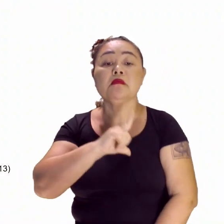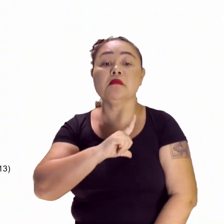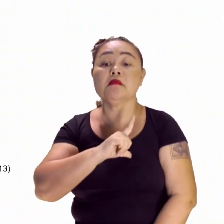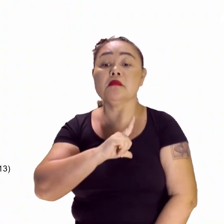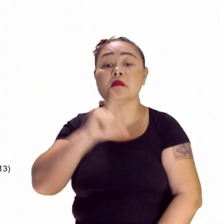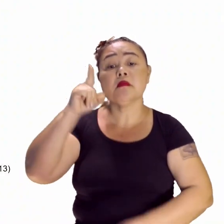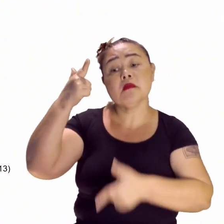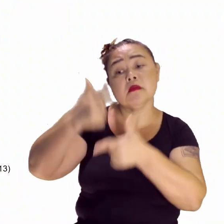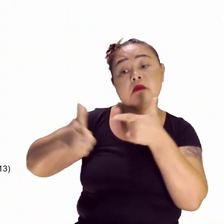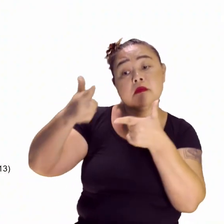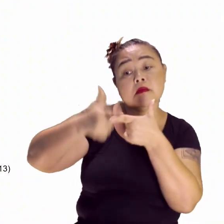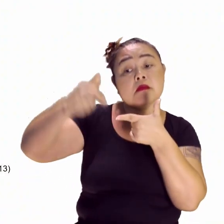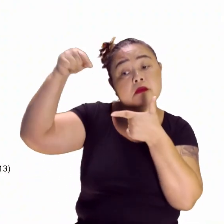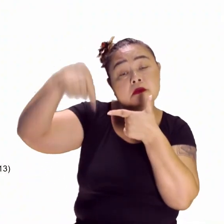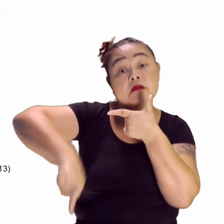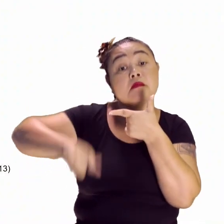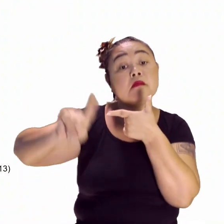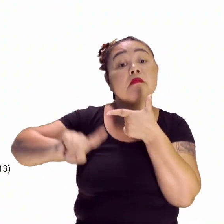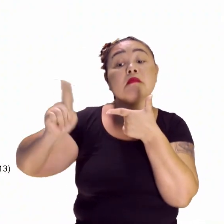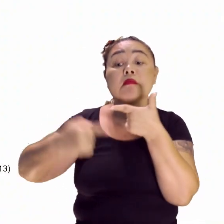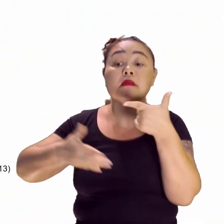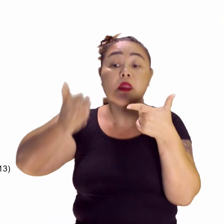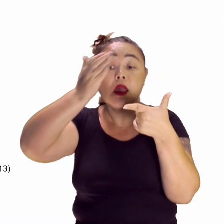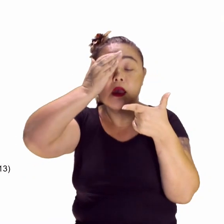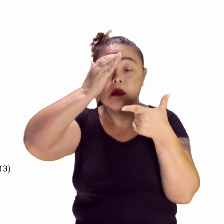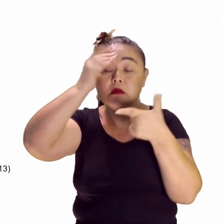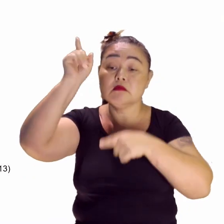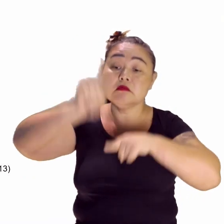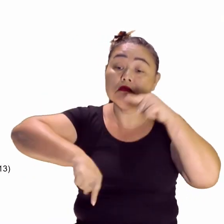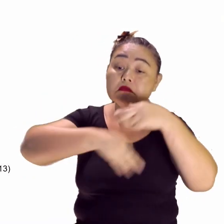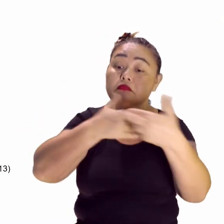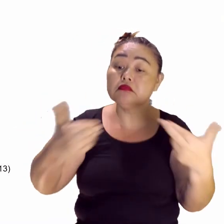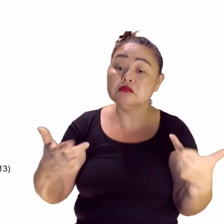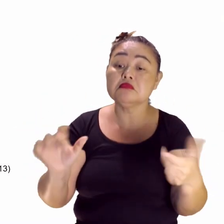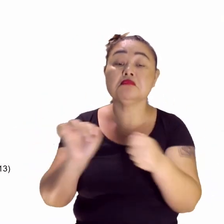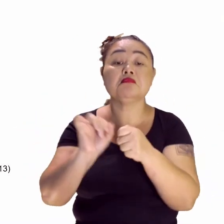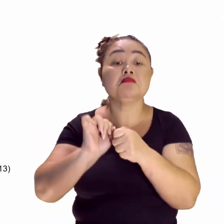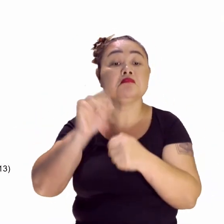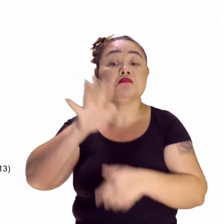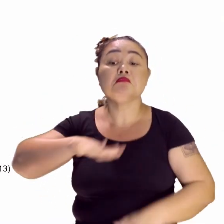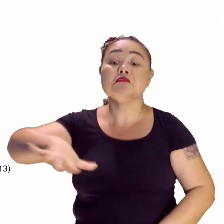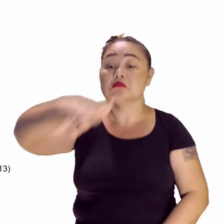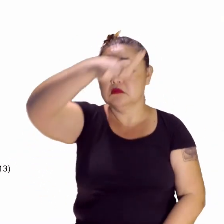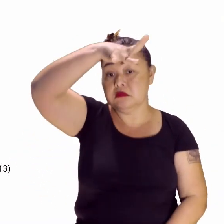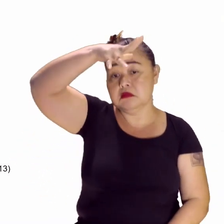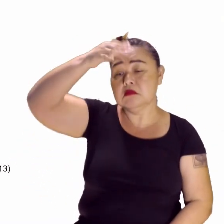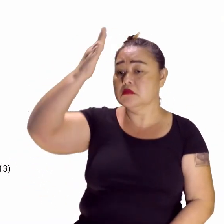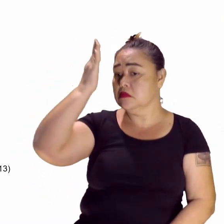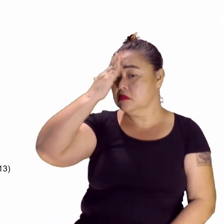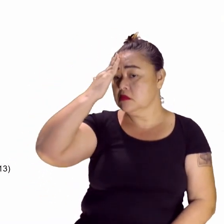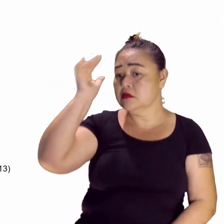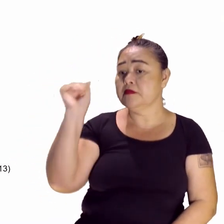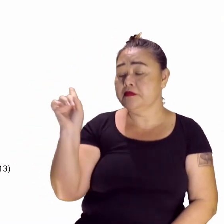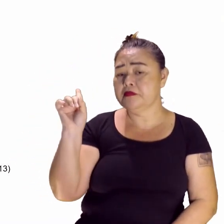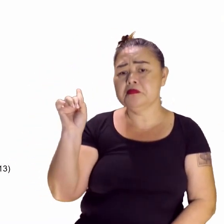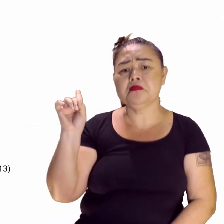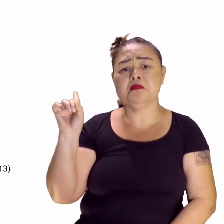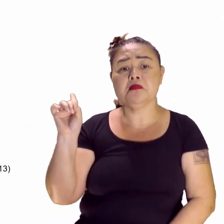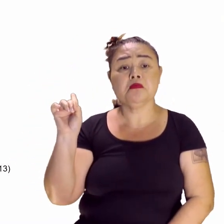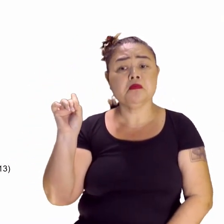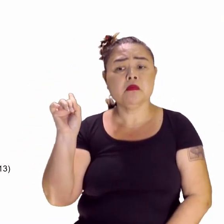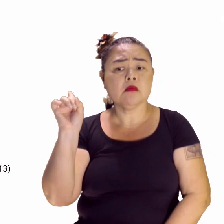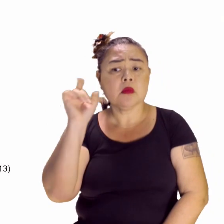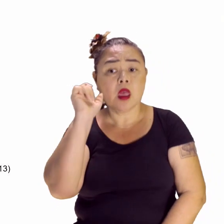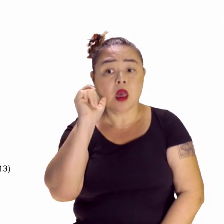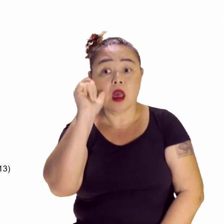tem um problema aqui né que a biopirataria Rogério da Amazônia e a gente sabe que isso aqui desperta